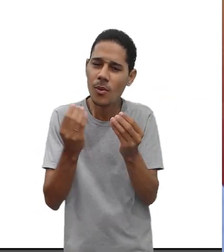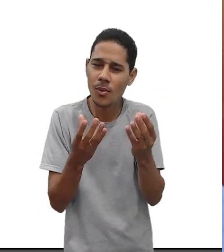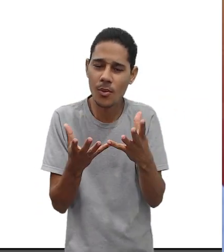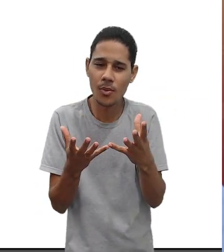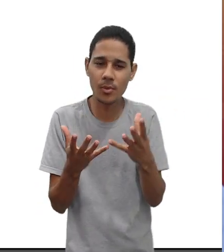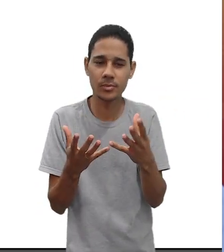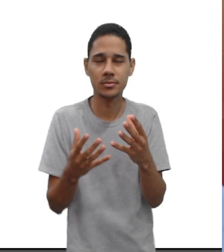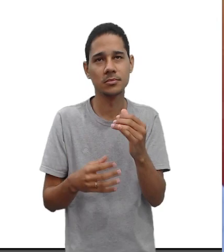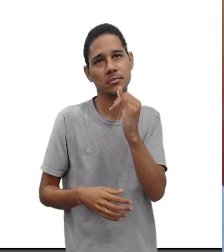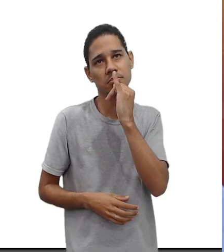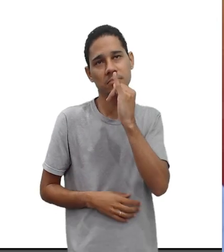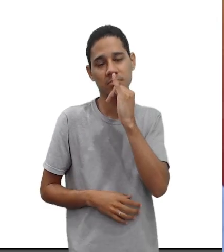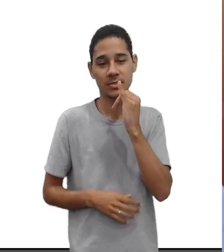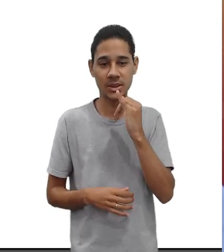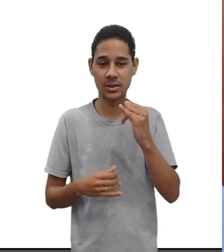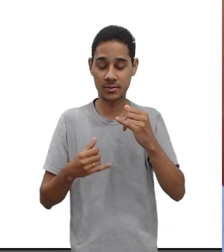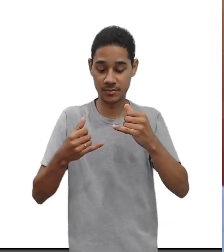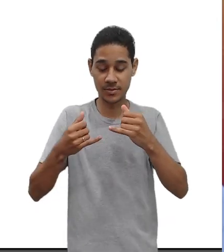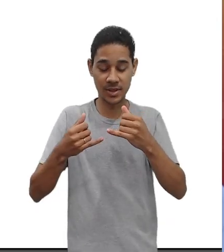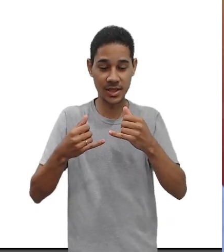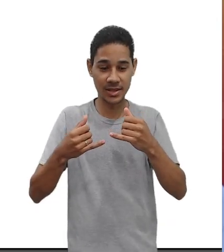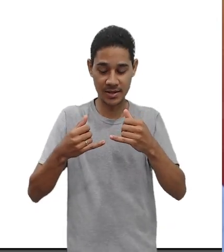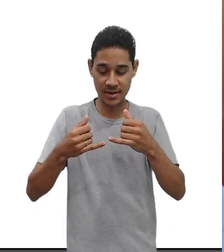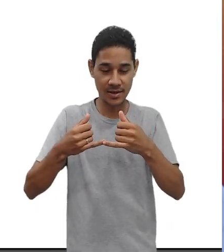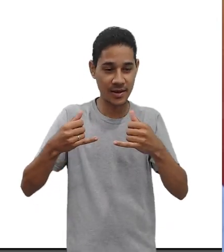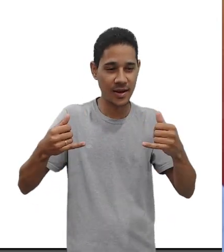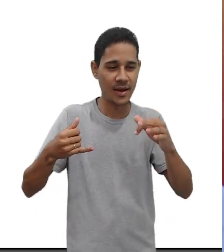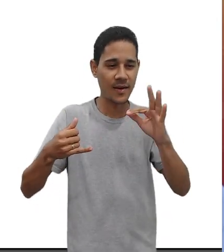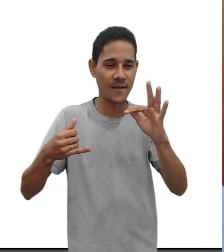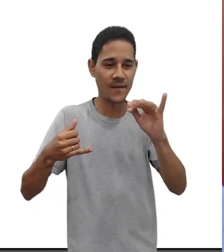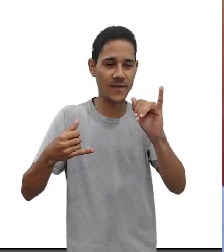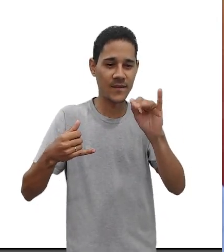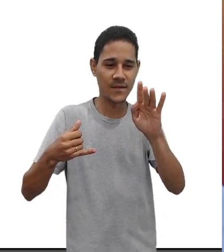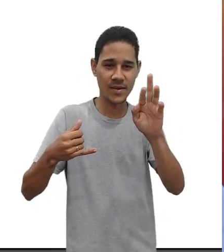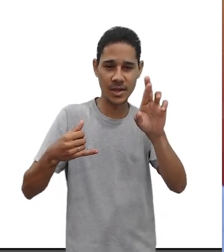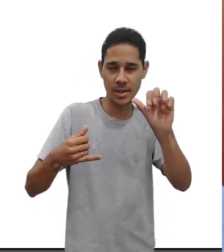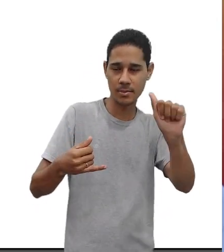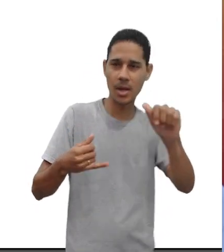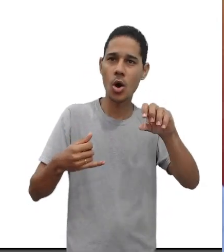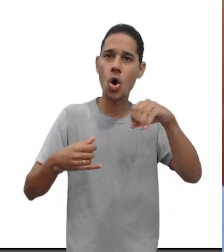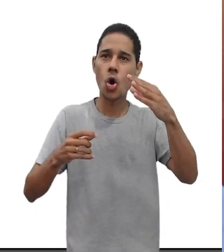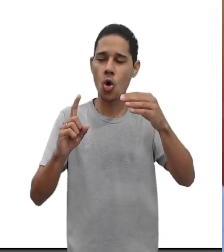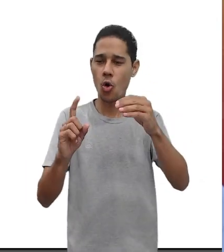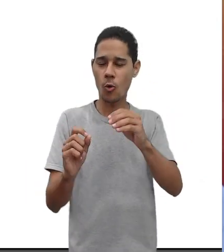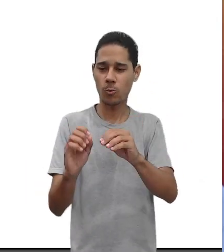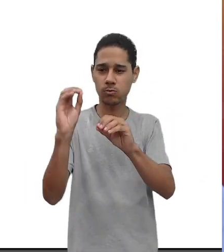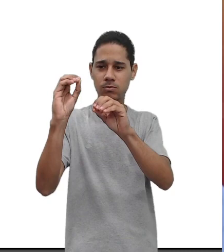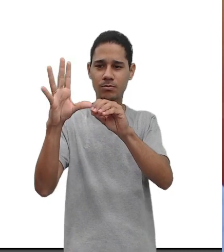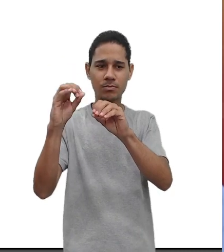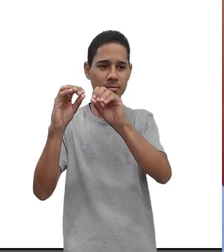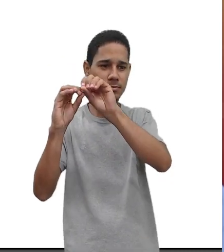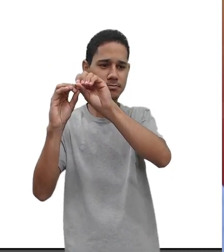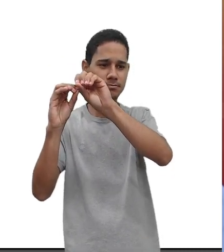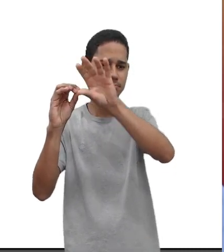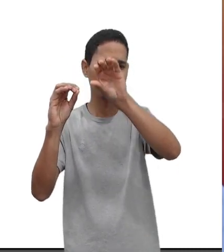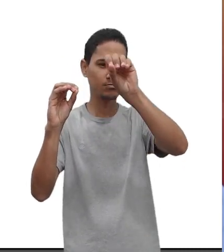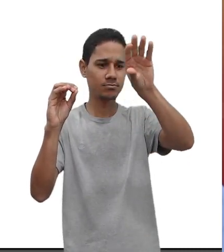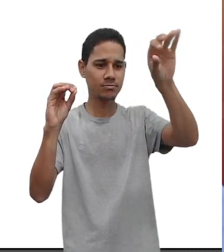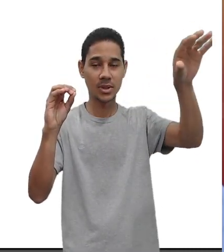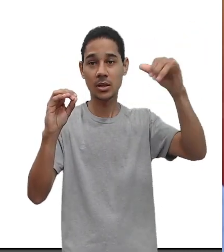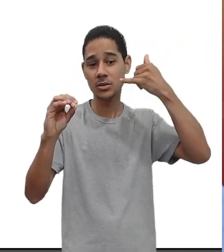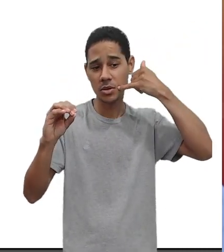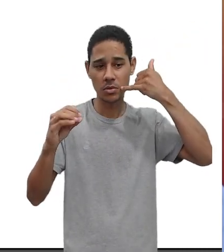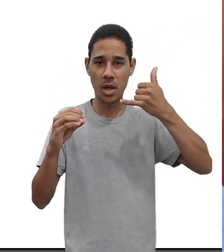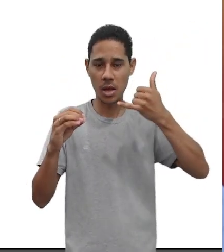exemplo, por fibra ótica, né? Ou por ondas de rádio, no caso que você acessa pelo smartphone, por exemplo. Então,